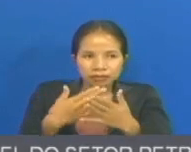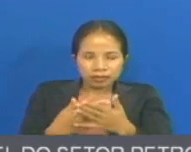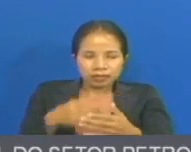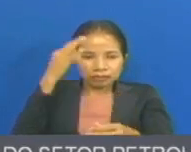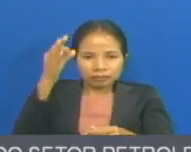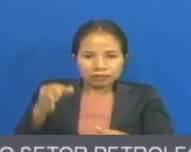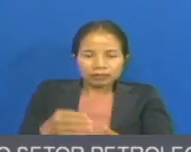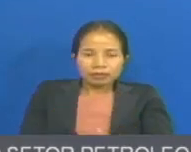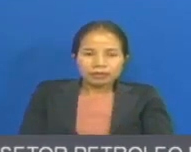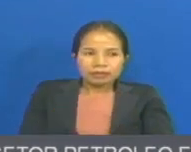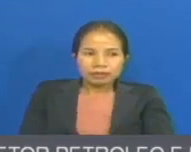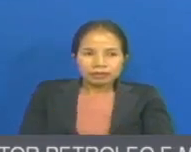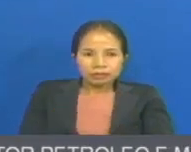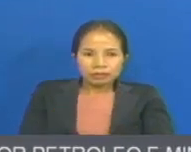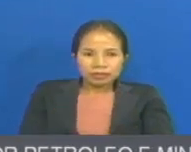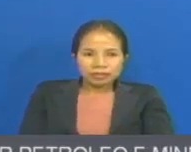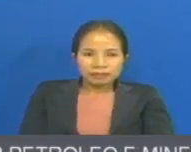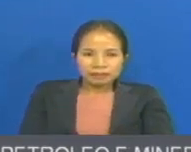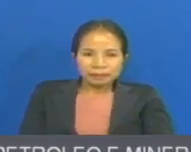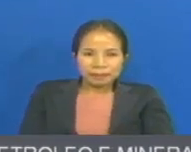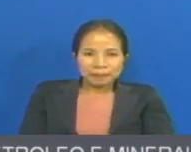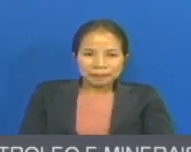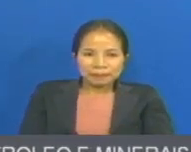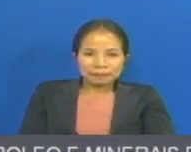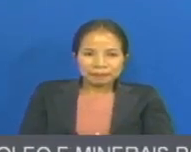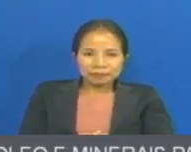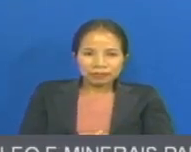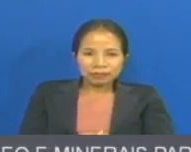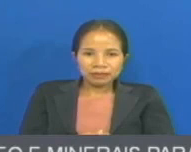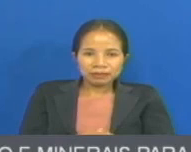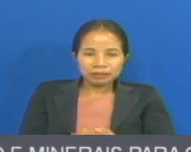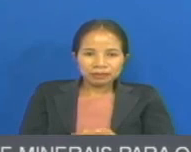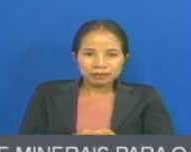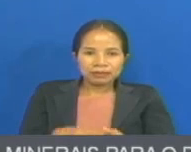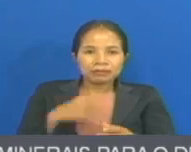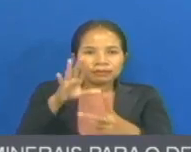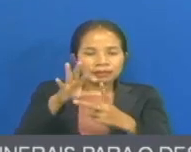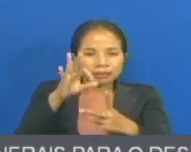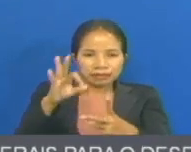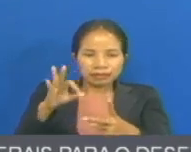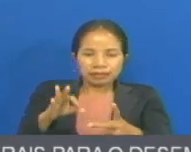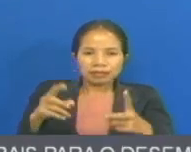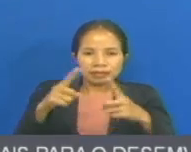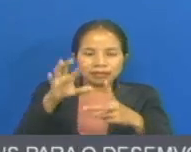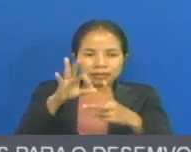futuro. Apoio, sei, o apoio ba imi banheira, imi prepara ba